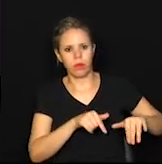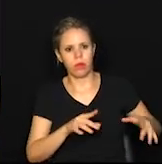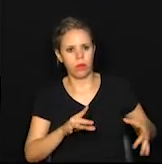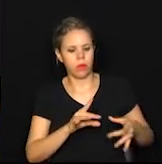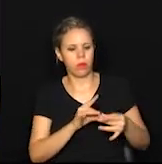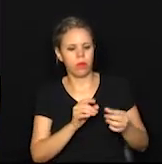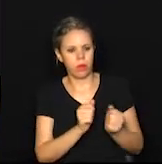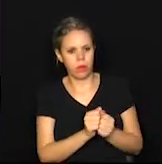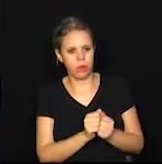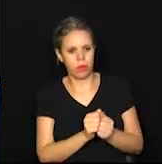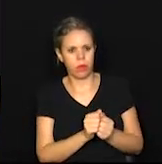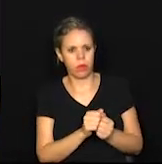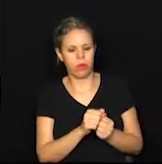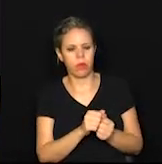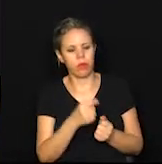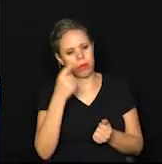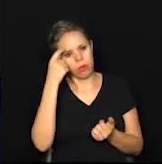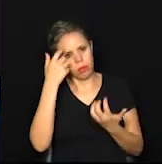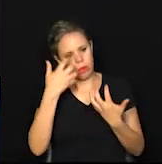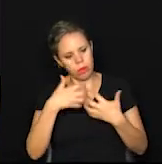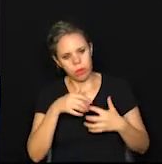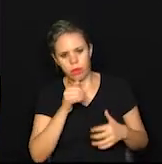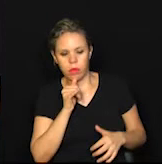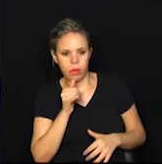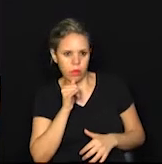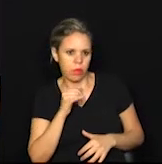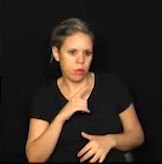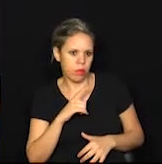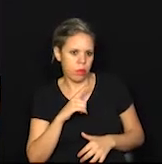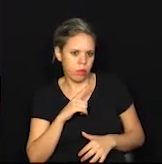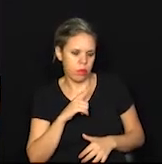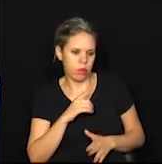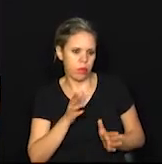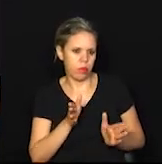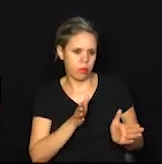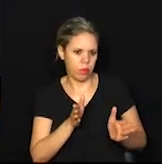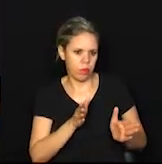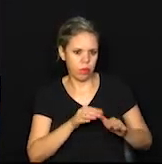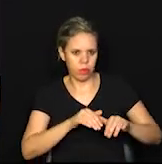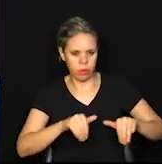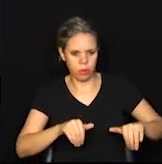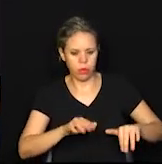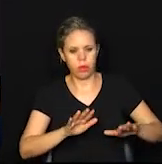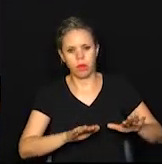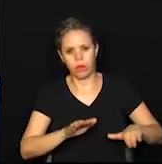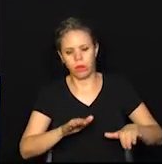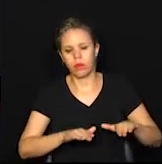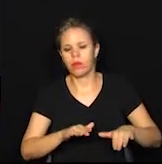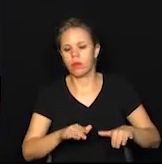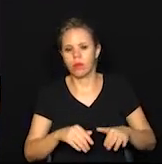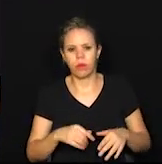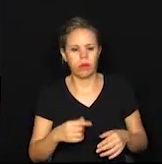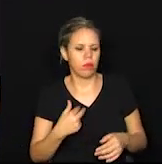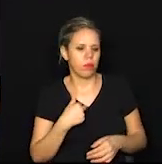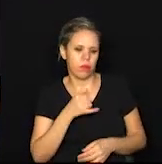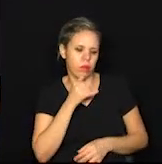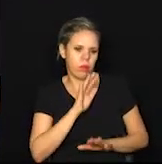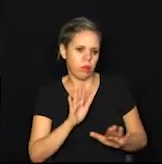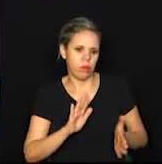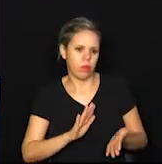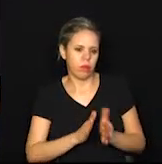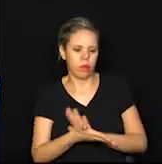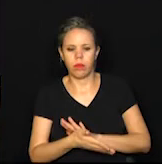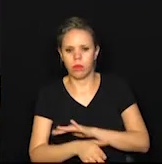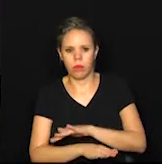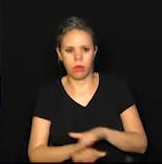mas se a gente for pensar, elas têm caminhos opostos, que também não